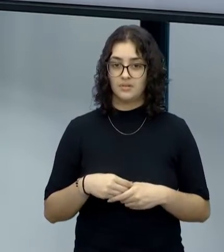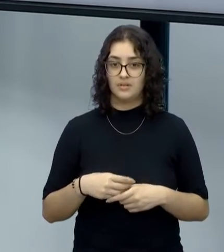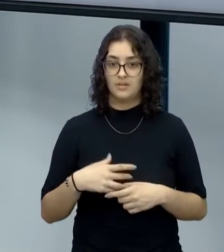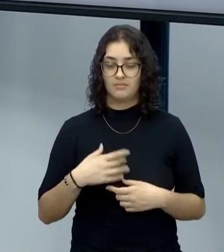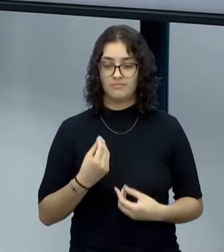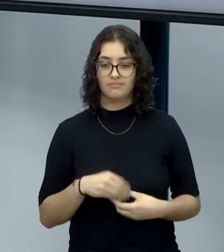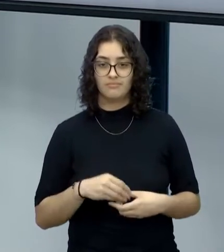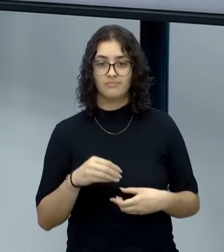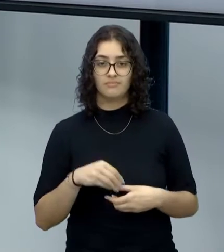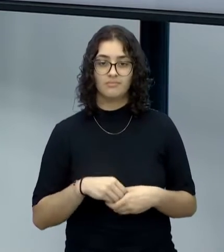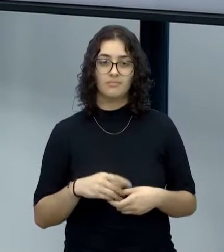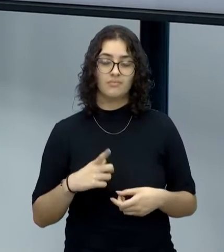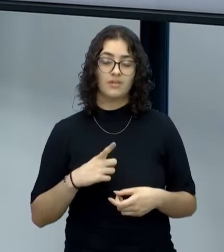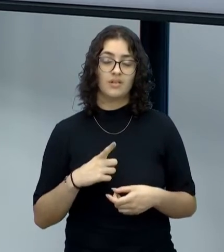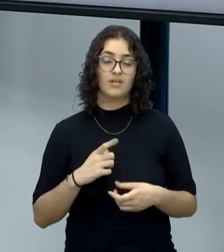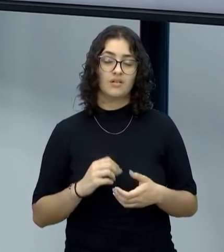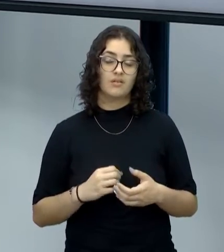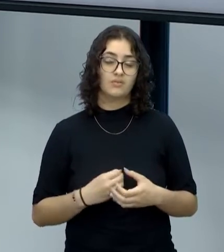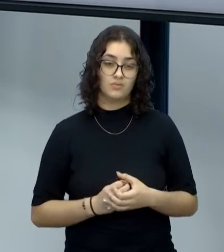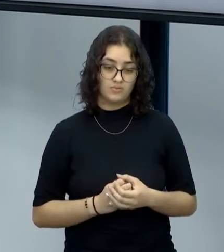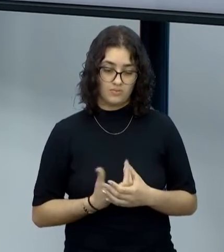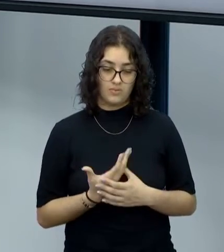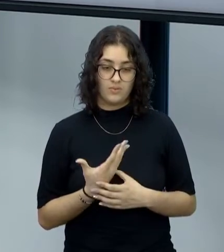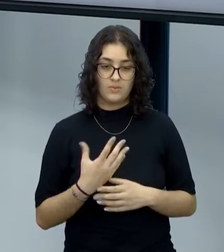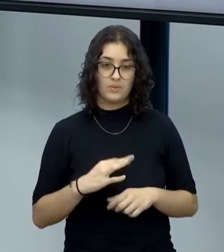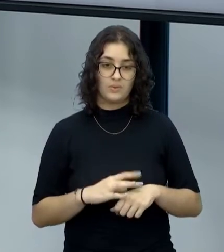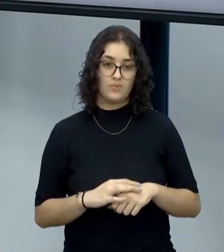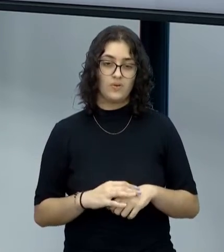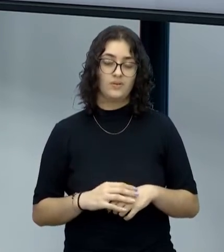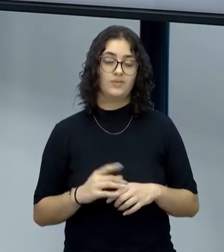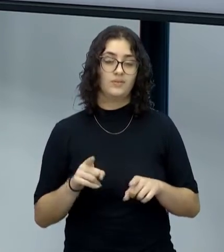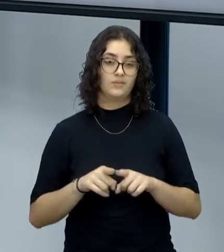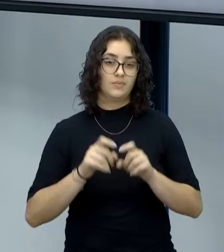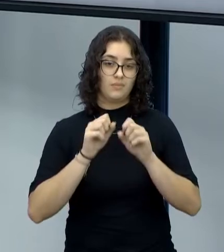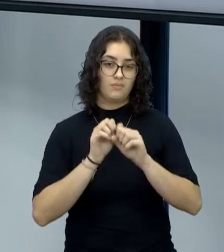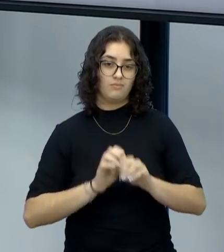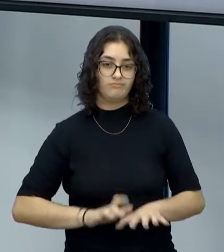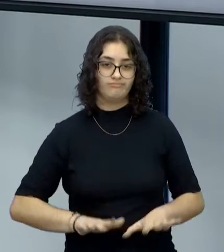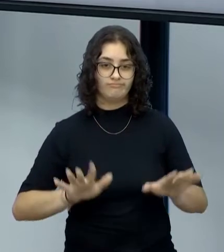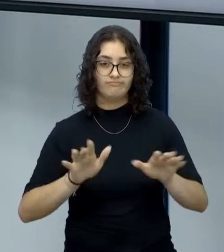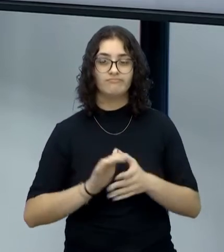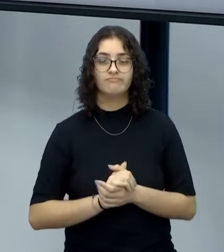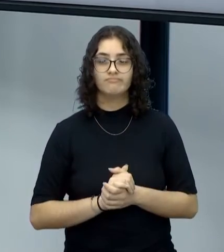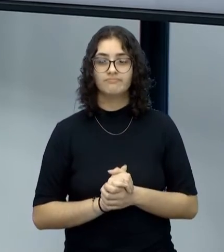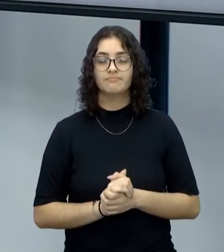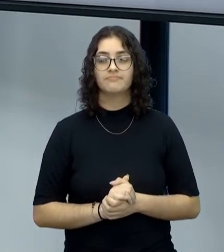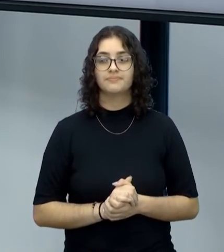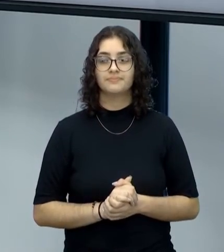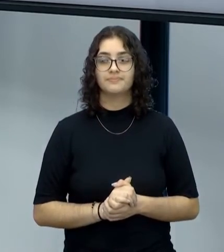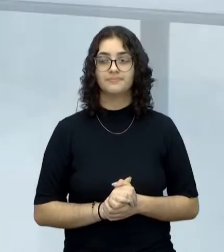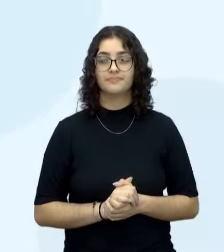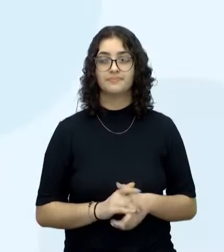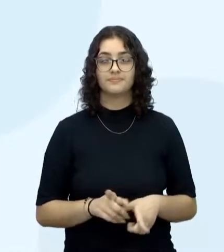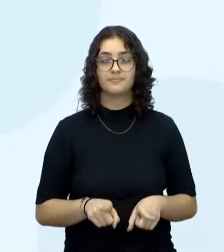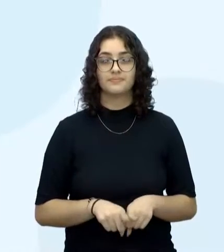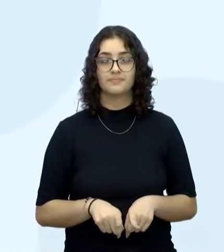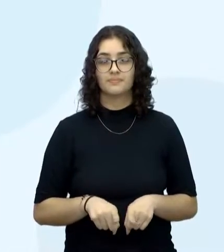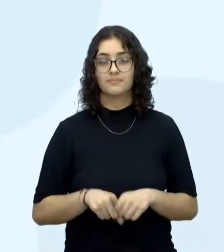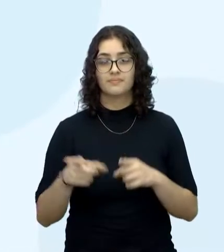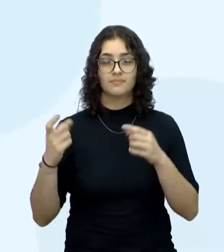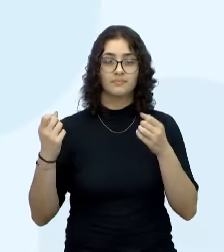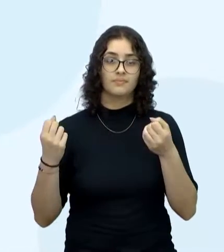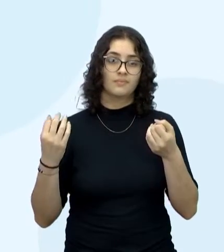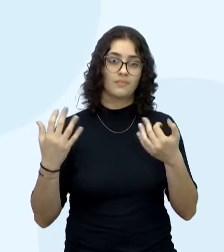pessoa causando doença e grande contaminação. Né? Parte 1. Aqui também está falando